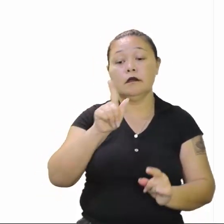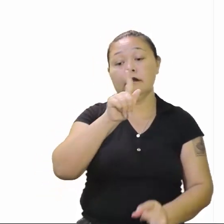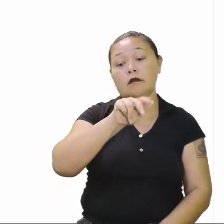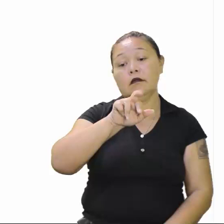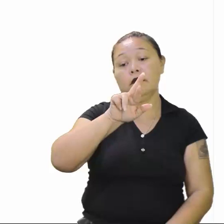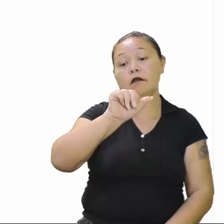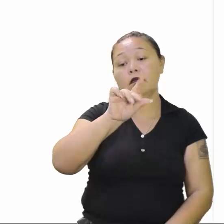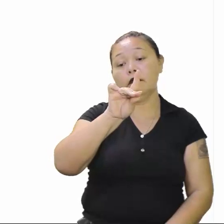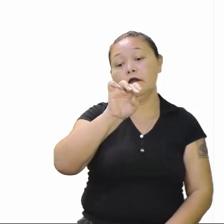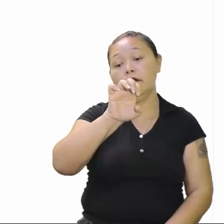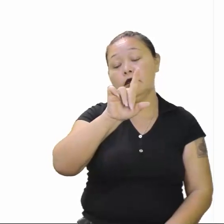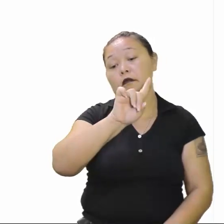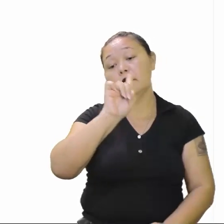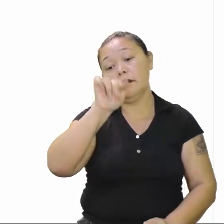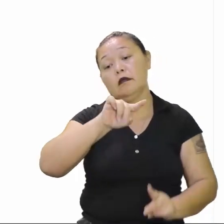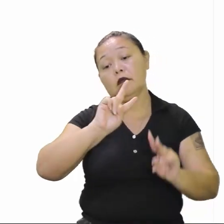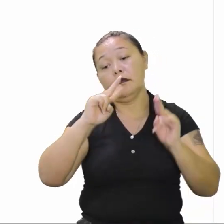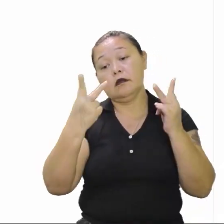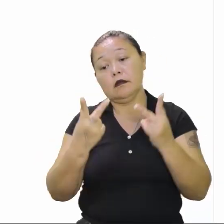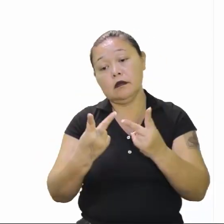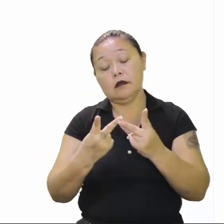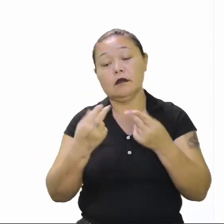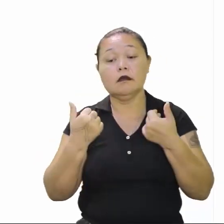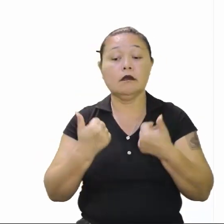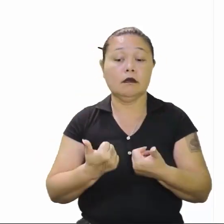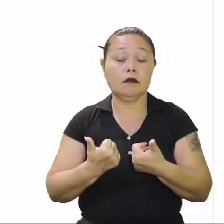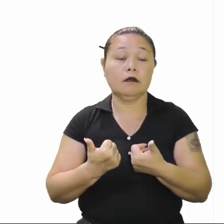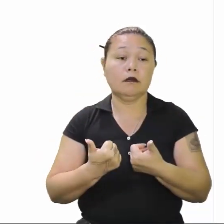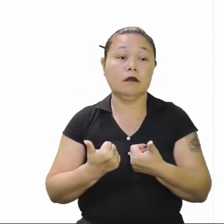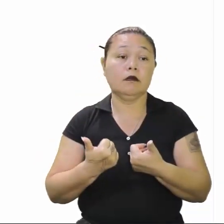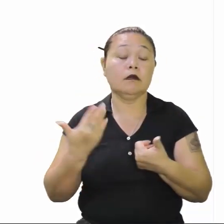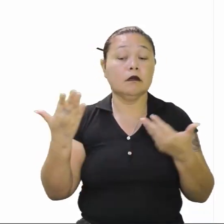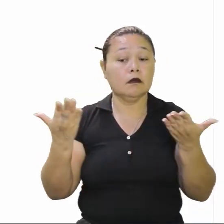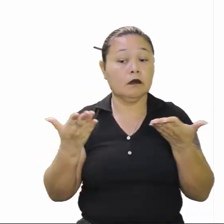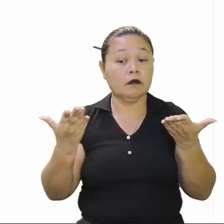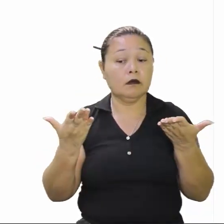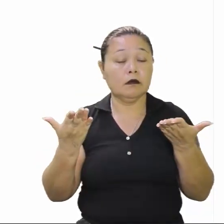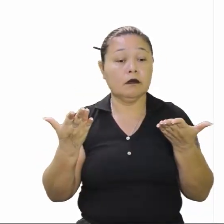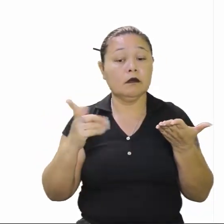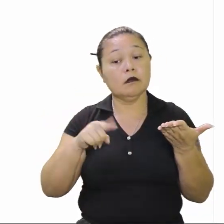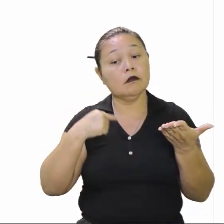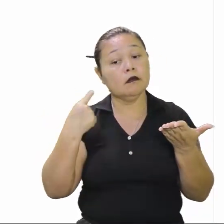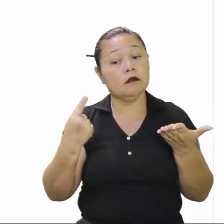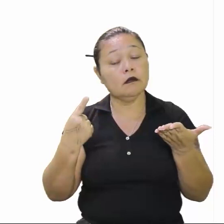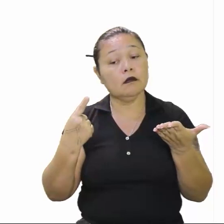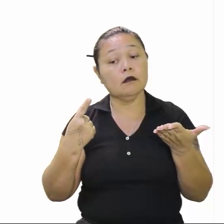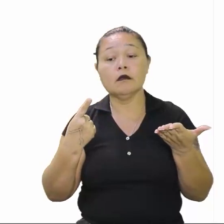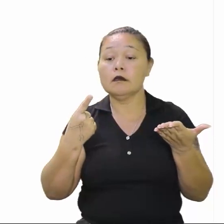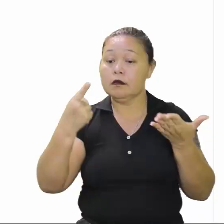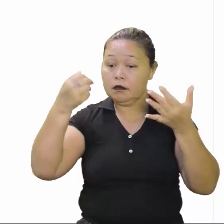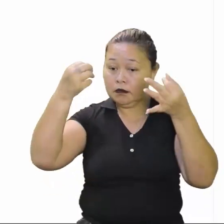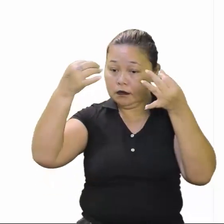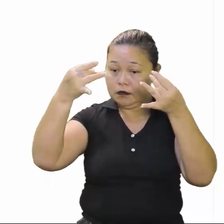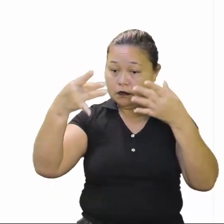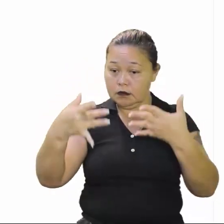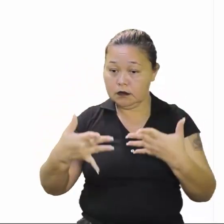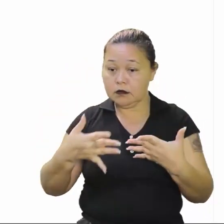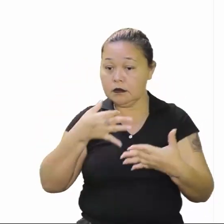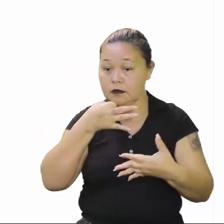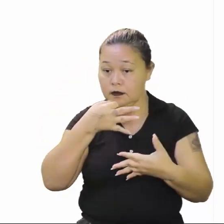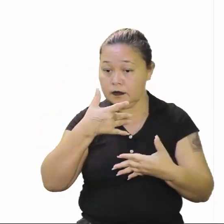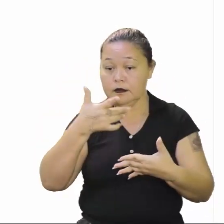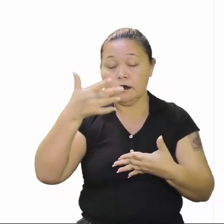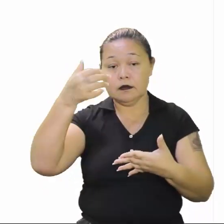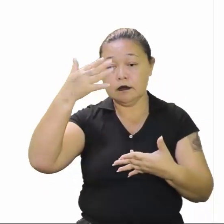é volume. Beleza? Então agora vamos para o comentário para